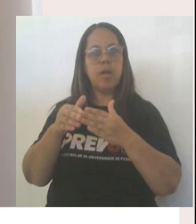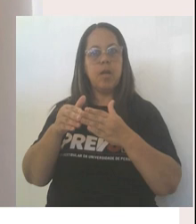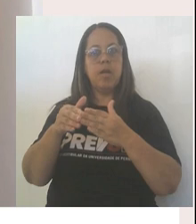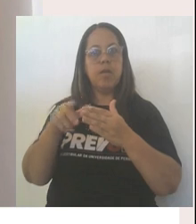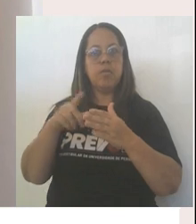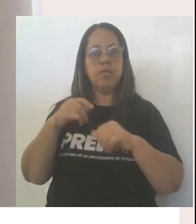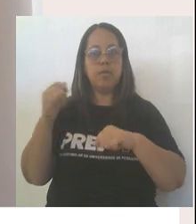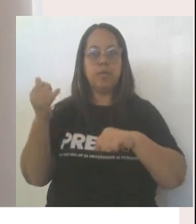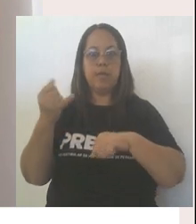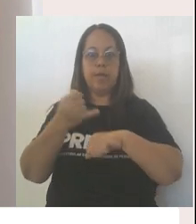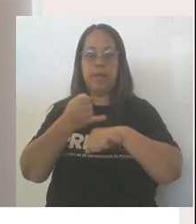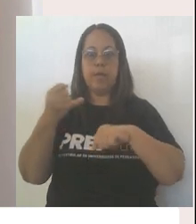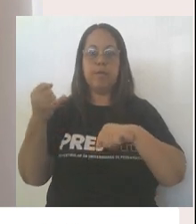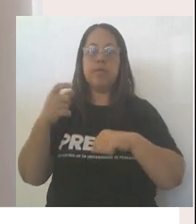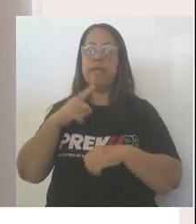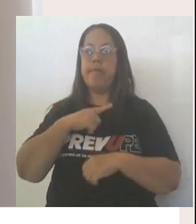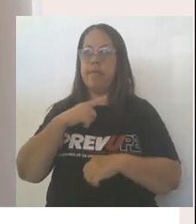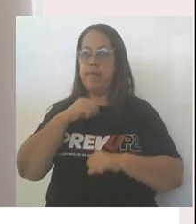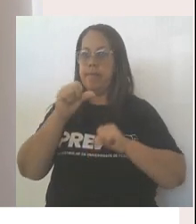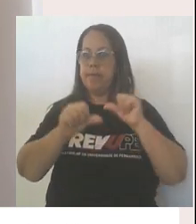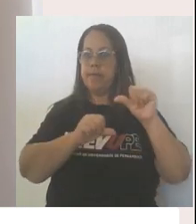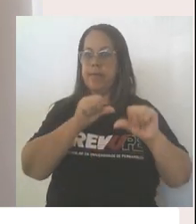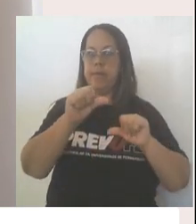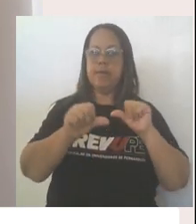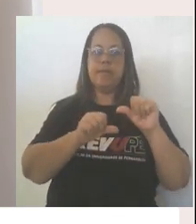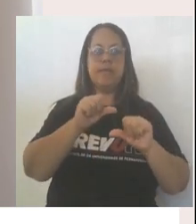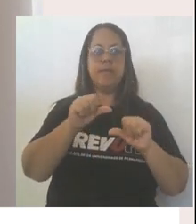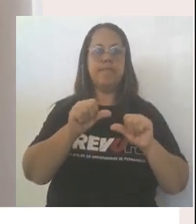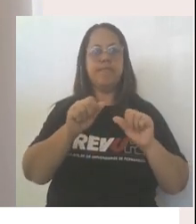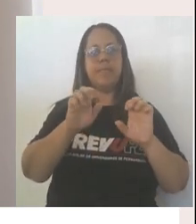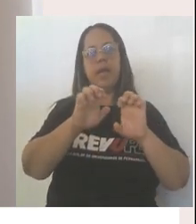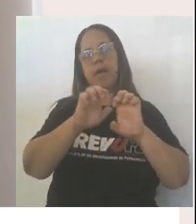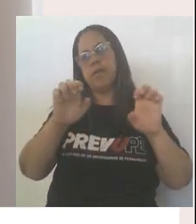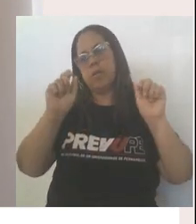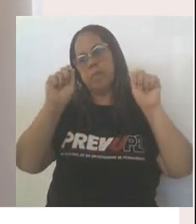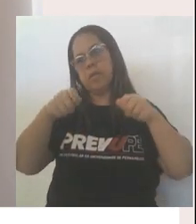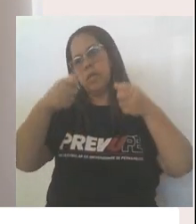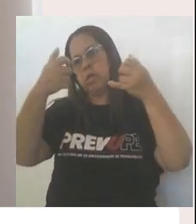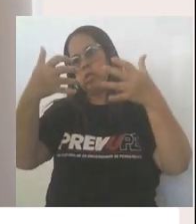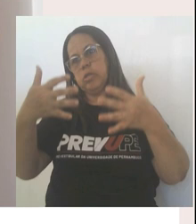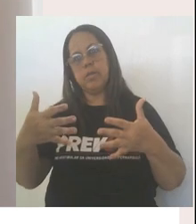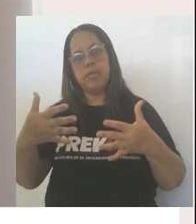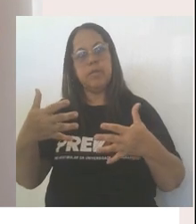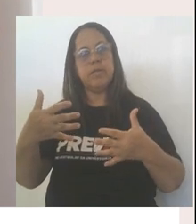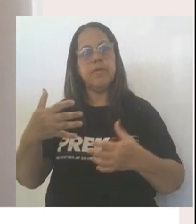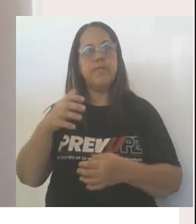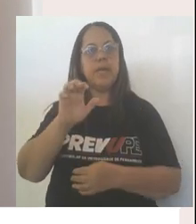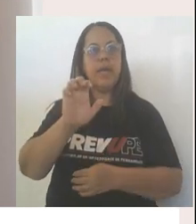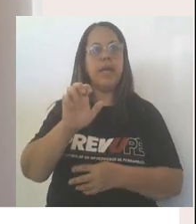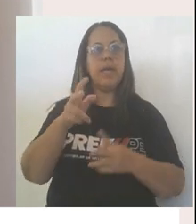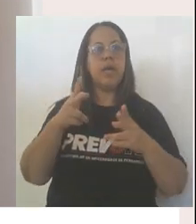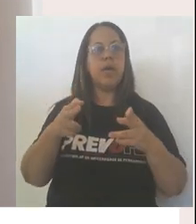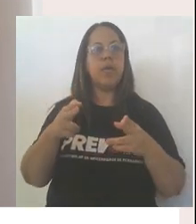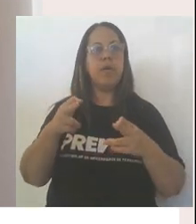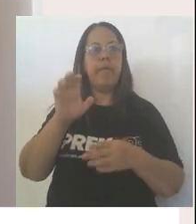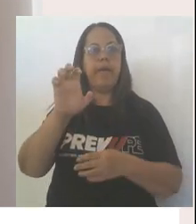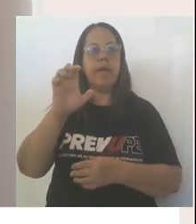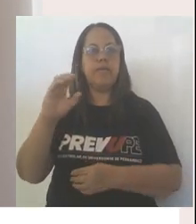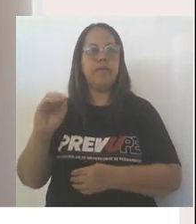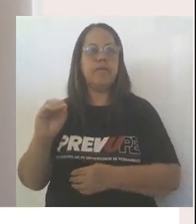dos íons envolvidos na reação. A equação pode ser escrita como E igual a